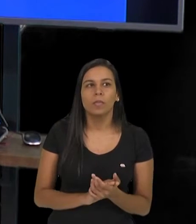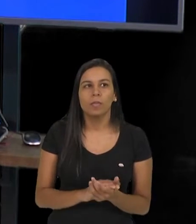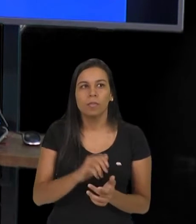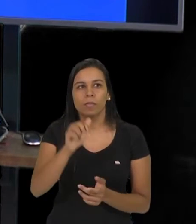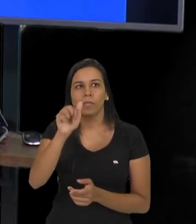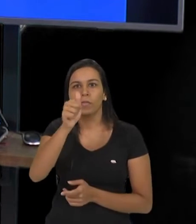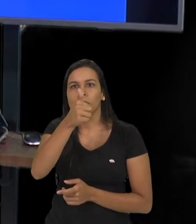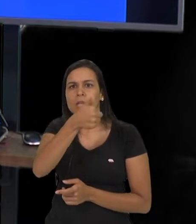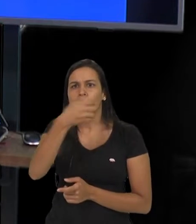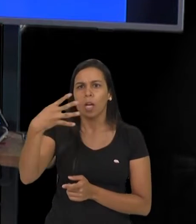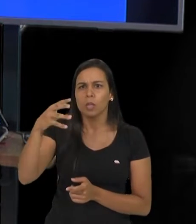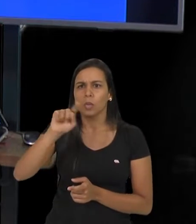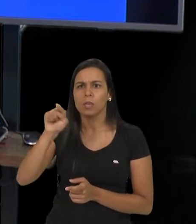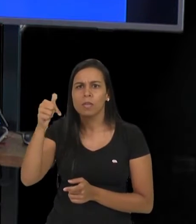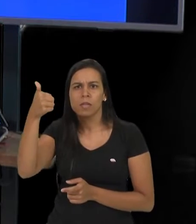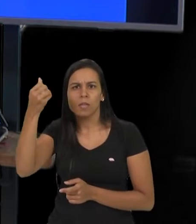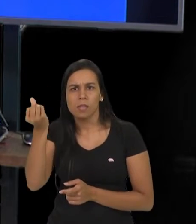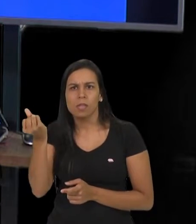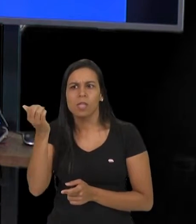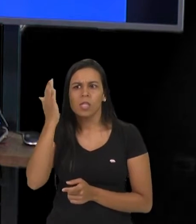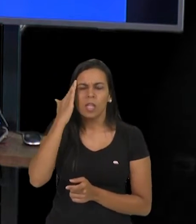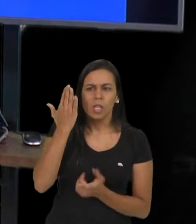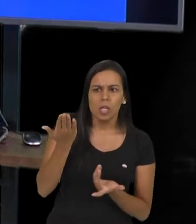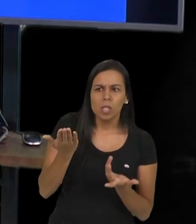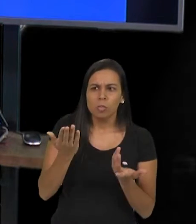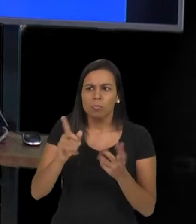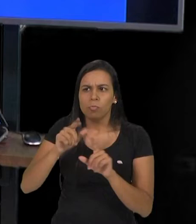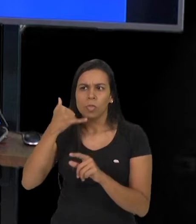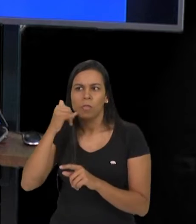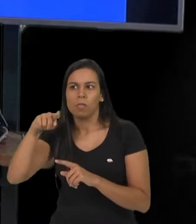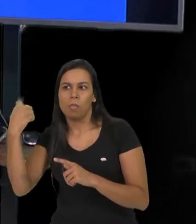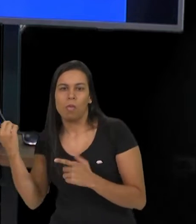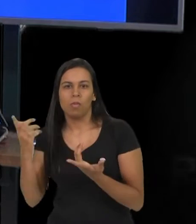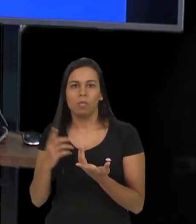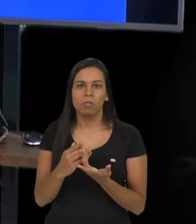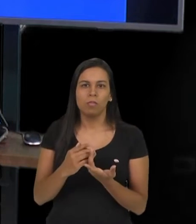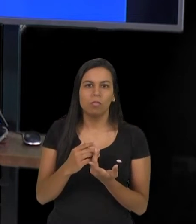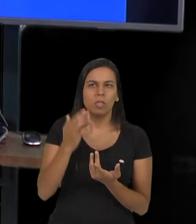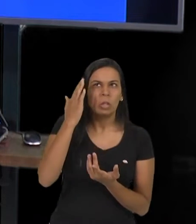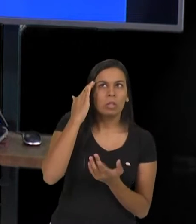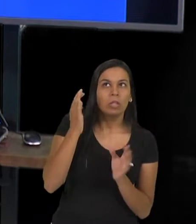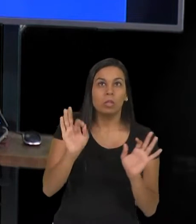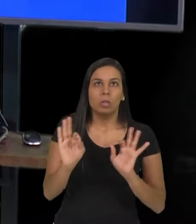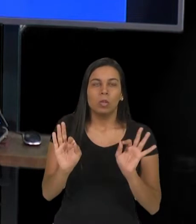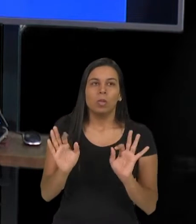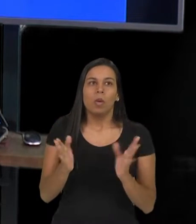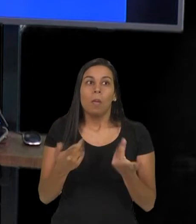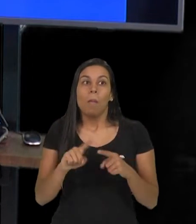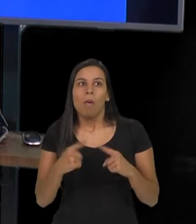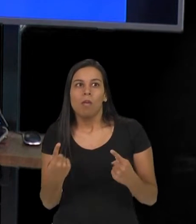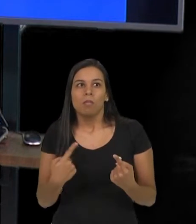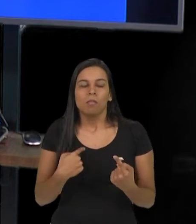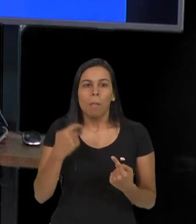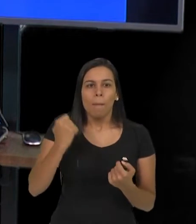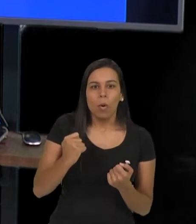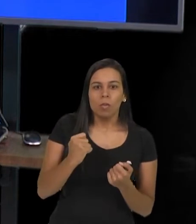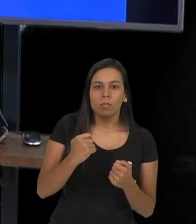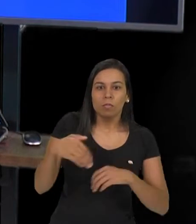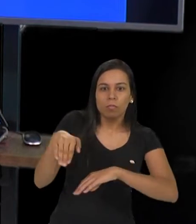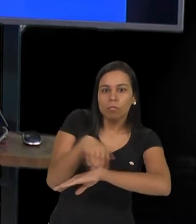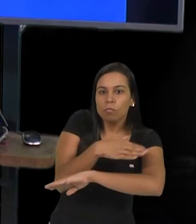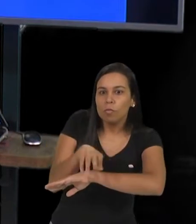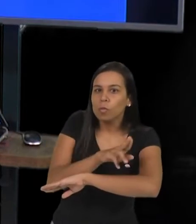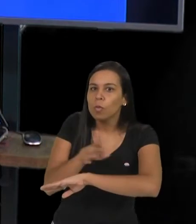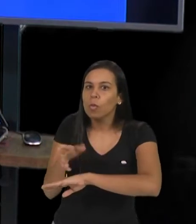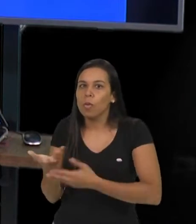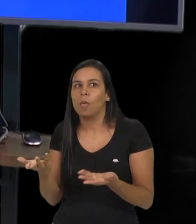telefone depois. O que é que eu posso deduzir disso aí? Eu não tenho certeza 100%, mas eu estou achando que isso aqui pode ser o endereço do cassino, não? Está